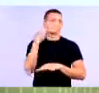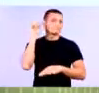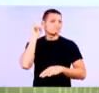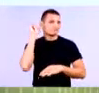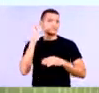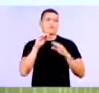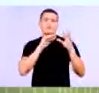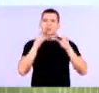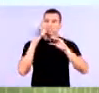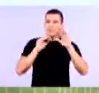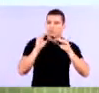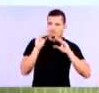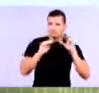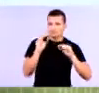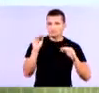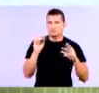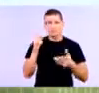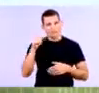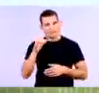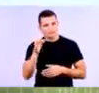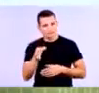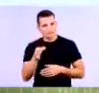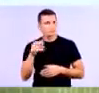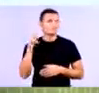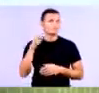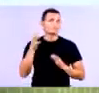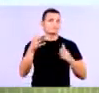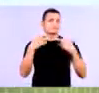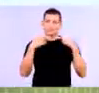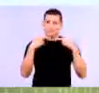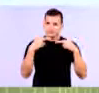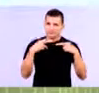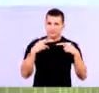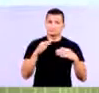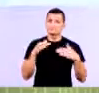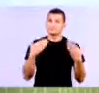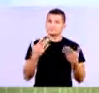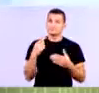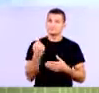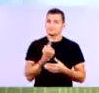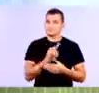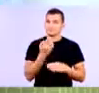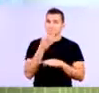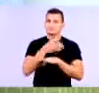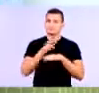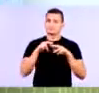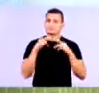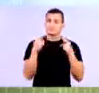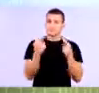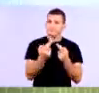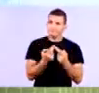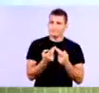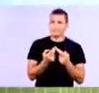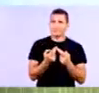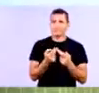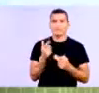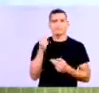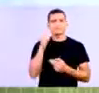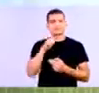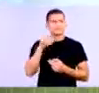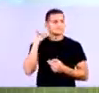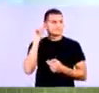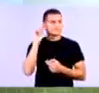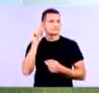blá, blá, blá, blá, blá, blá. É ou não é? Quem já reclamou? Então, quando a gente vai para uma reunião dessas, a gente consegue ouvir o